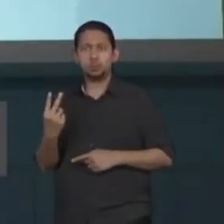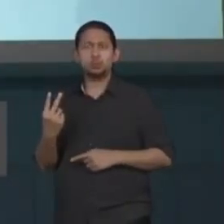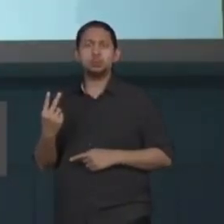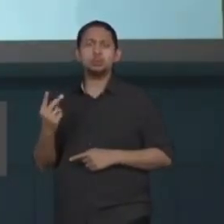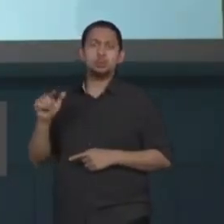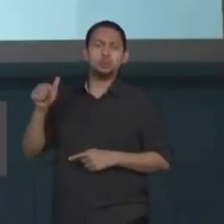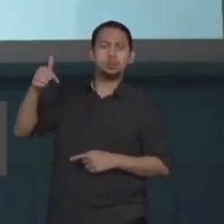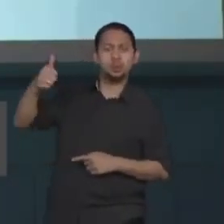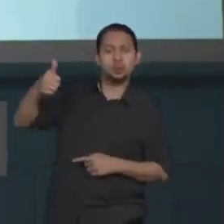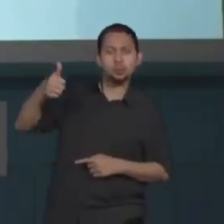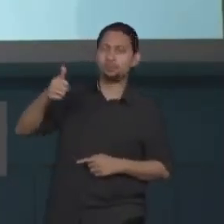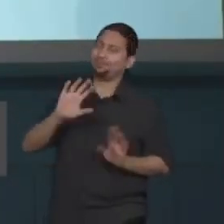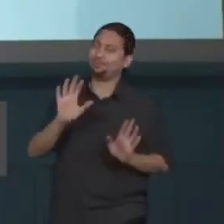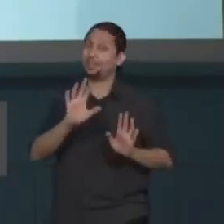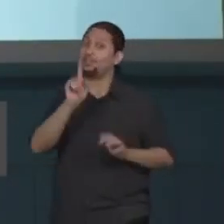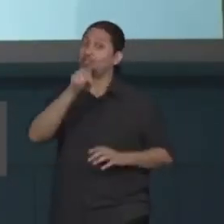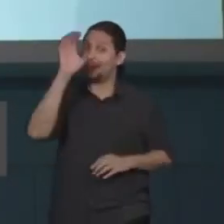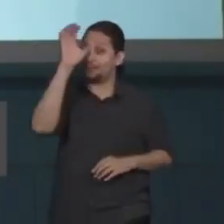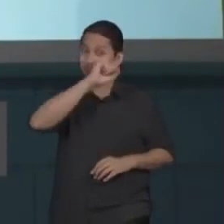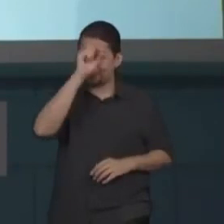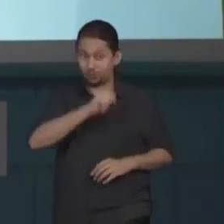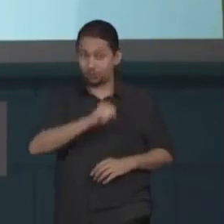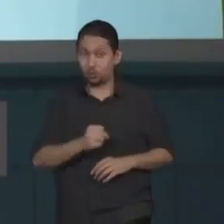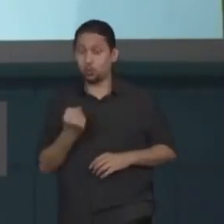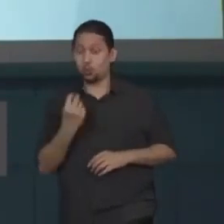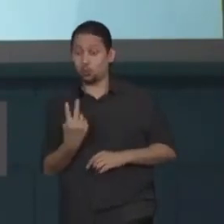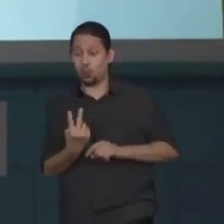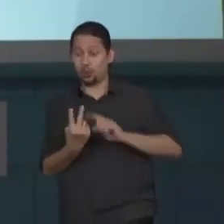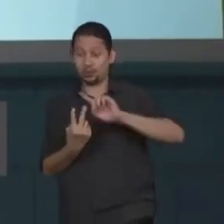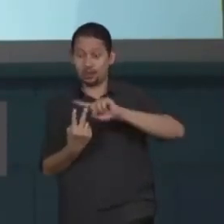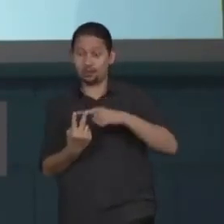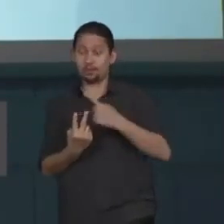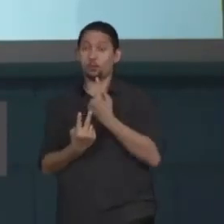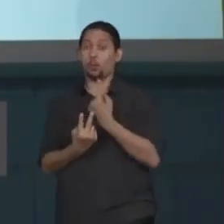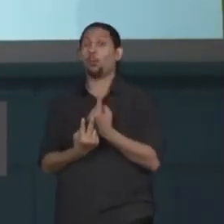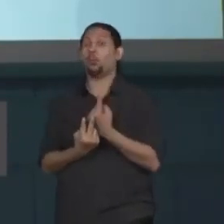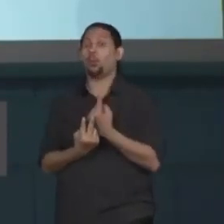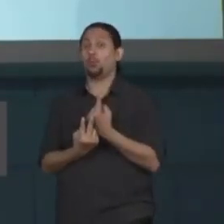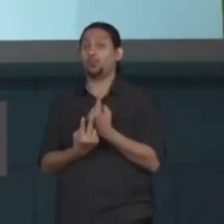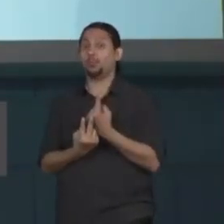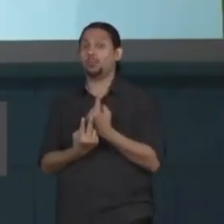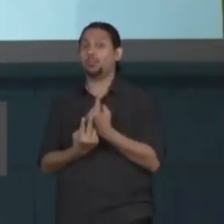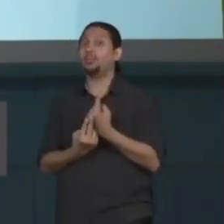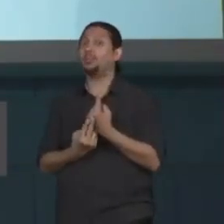já ter aprendido no 7º ano, no 8º ano, aí,